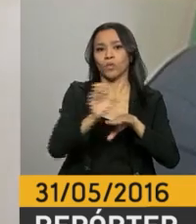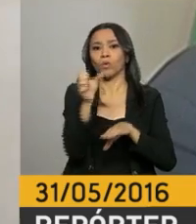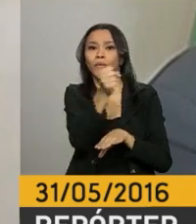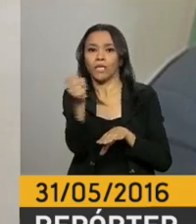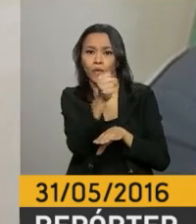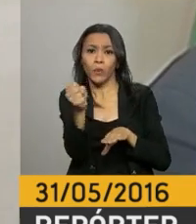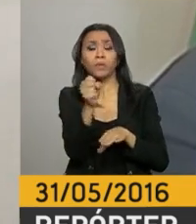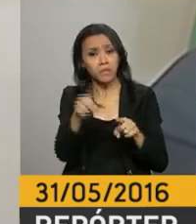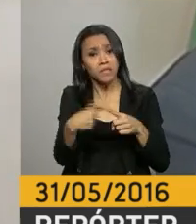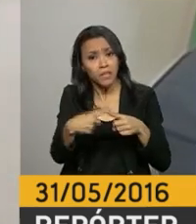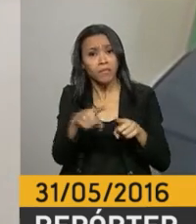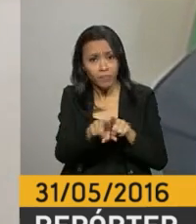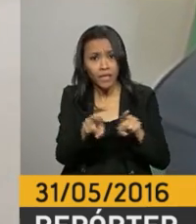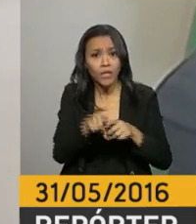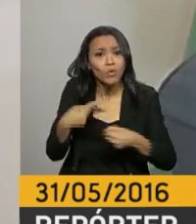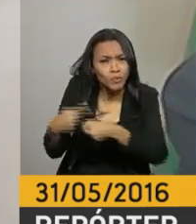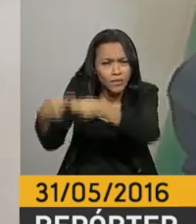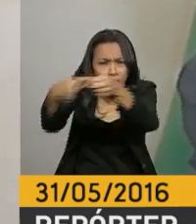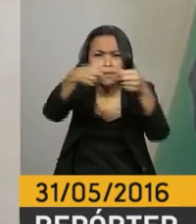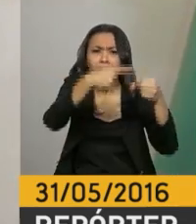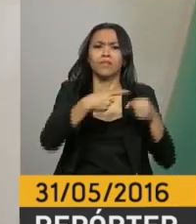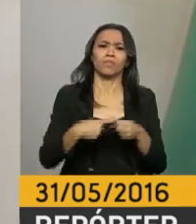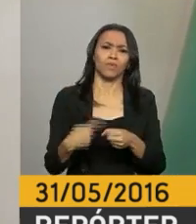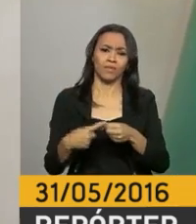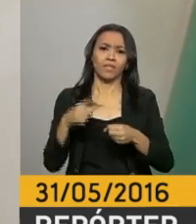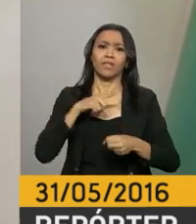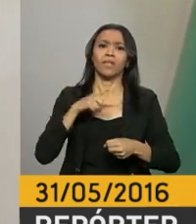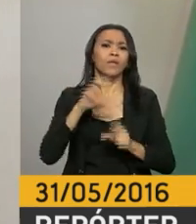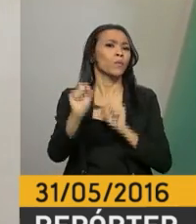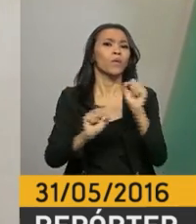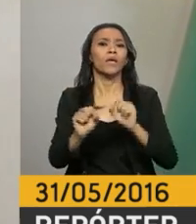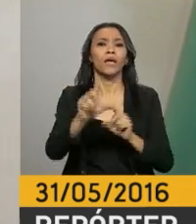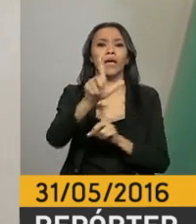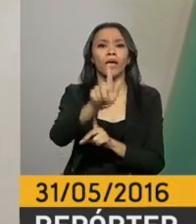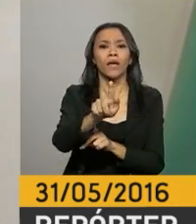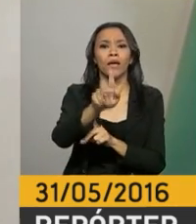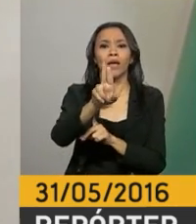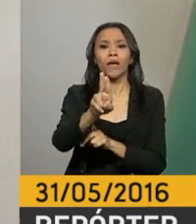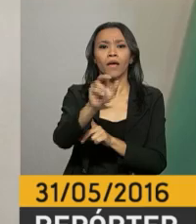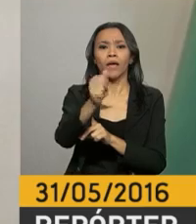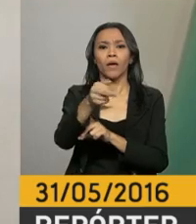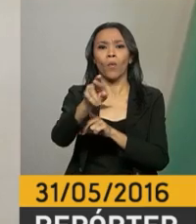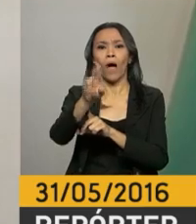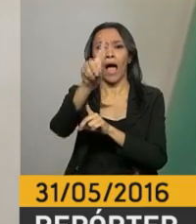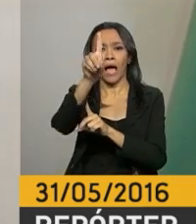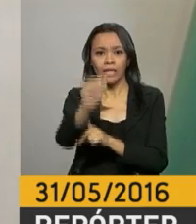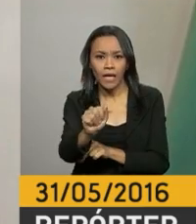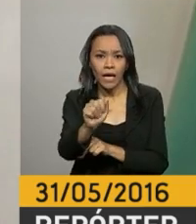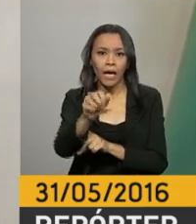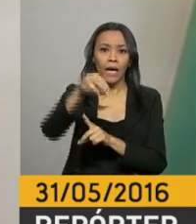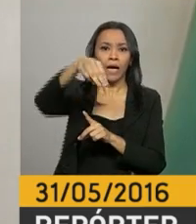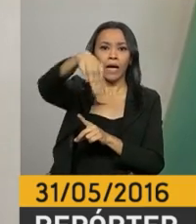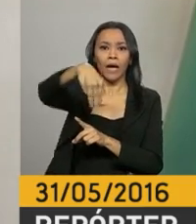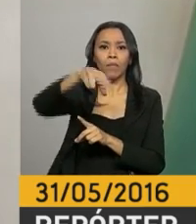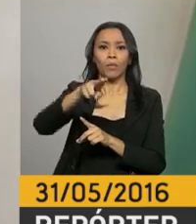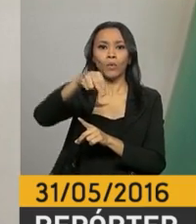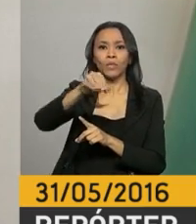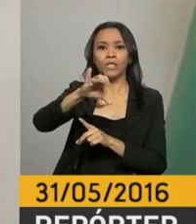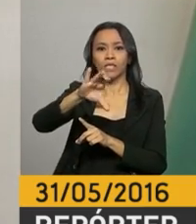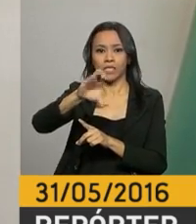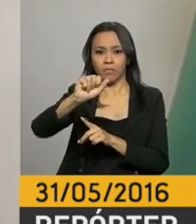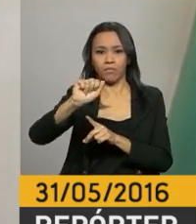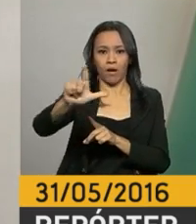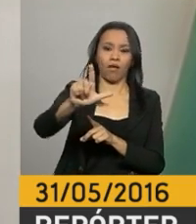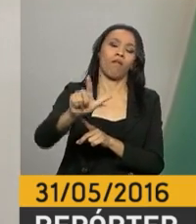dos municípios, que tem a chamada Guarda Municipal, cuja função, na verdade, é guardar os próprios municipais, mas é evidente que